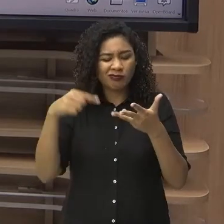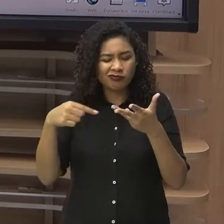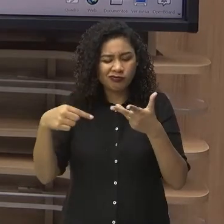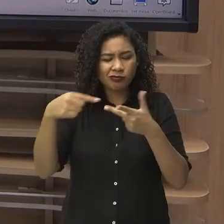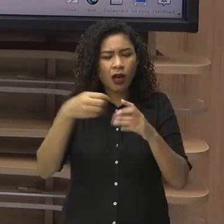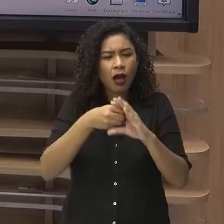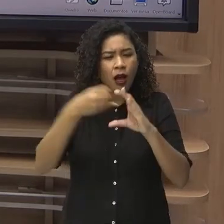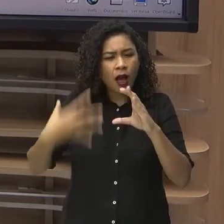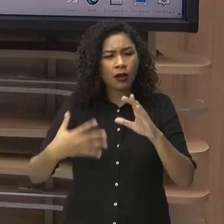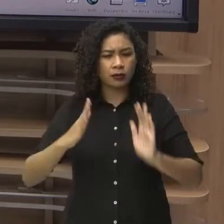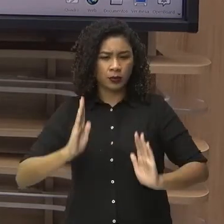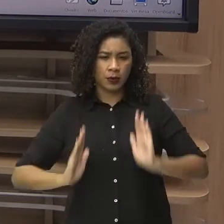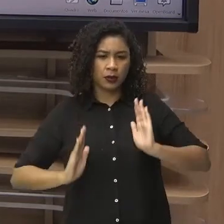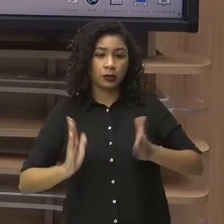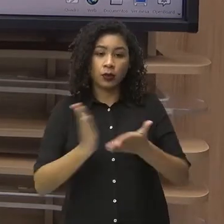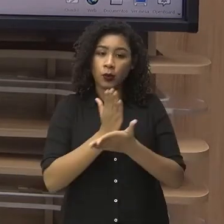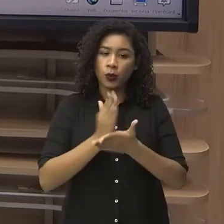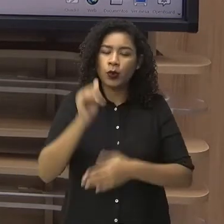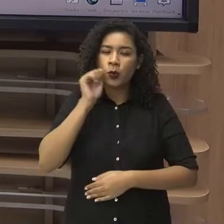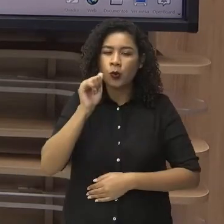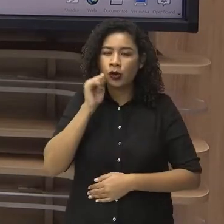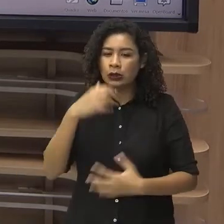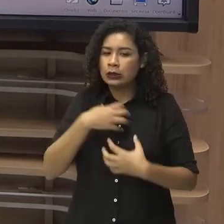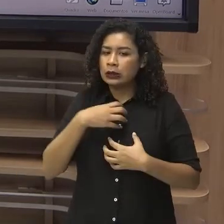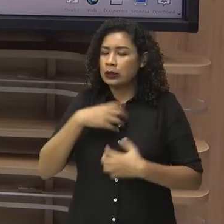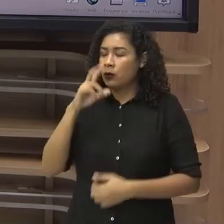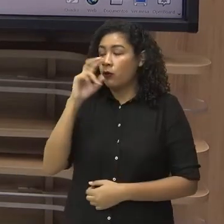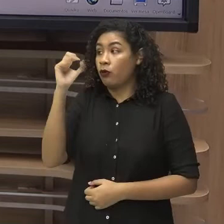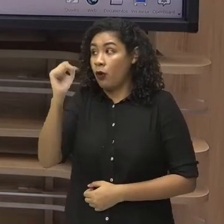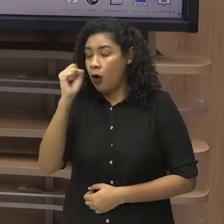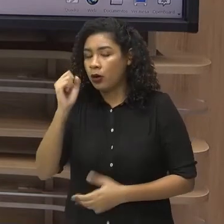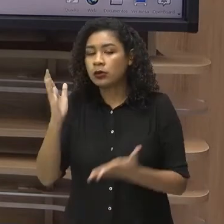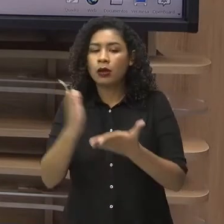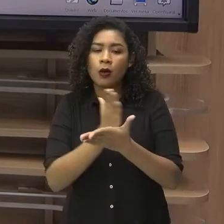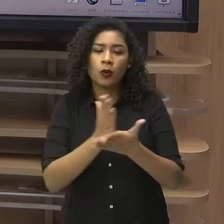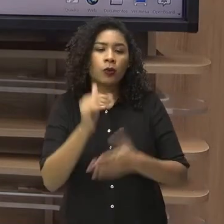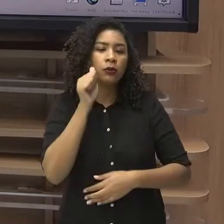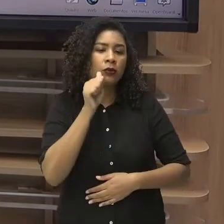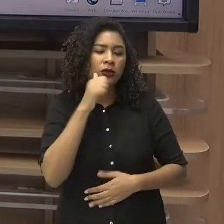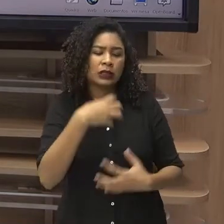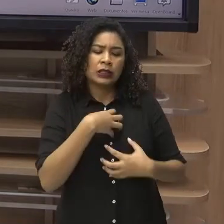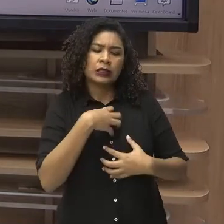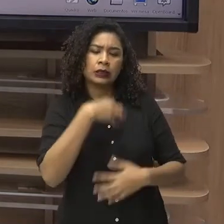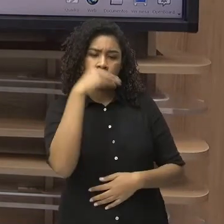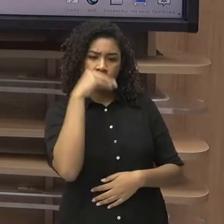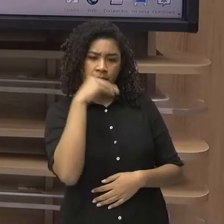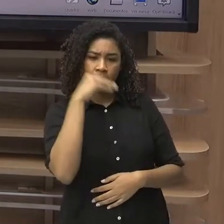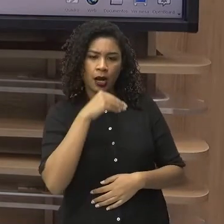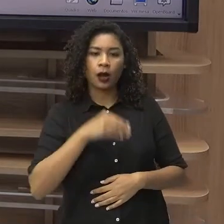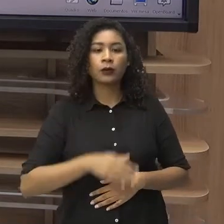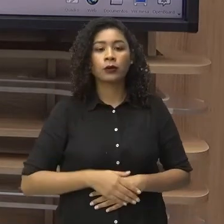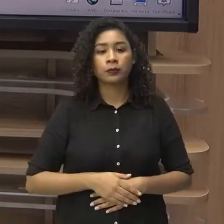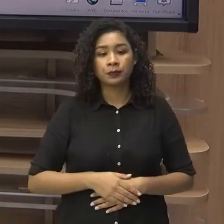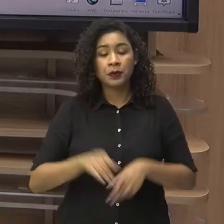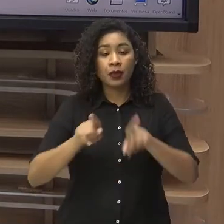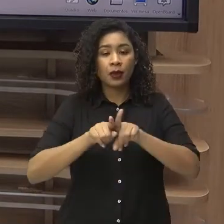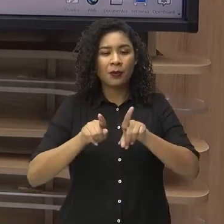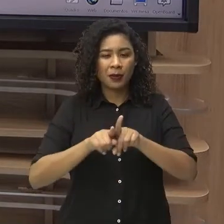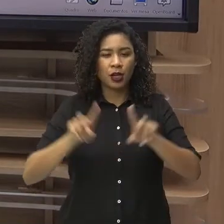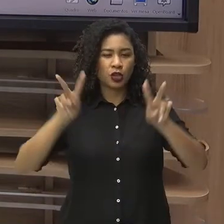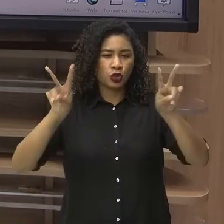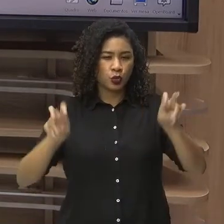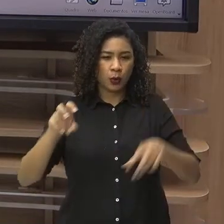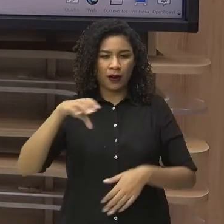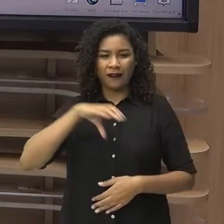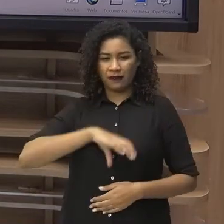momento. Em algumas mulheres pode ser mais, em outras menos, né? Esses sintomas. E também, falando ali sobre menstruação, né? Acontece a TPM, que é aquele período